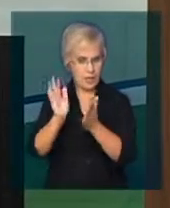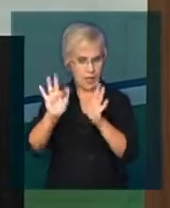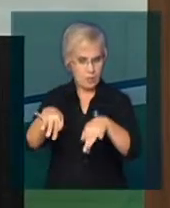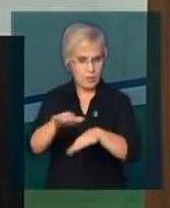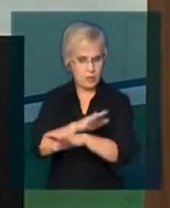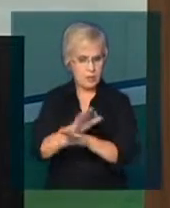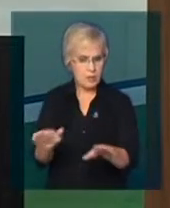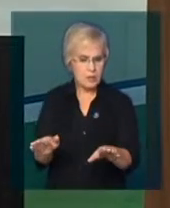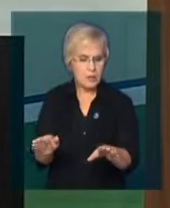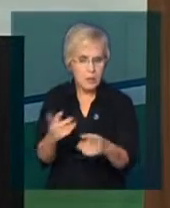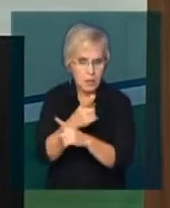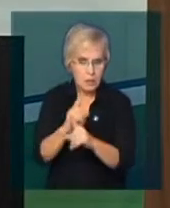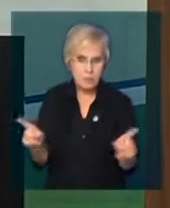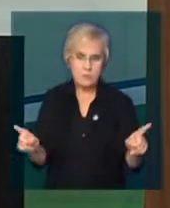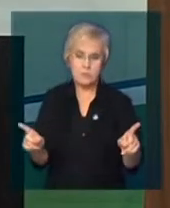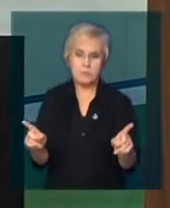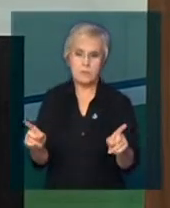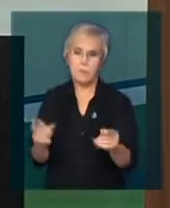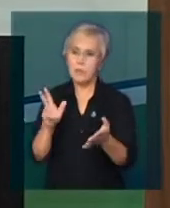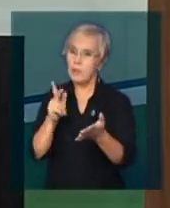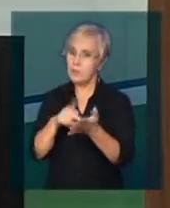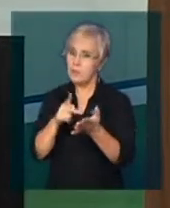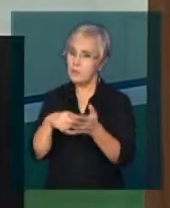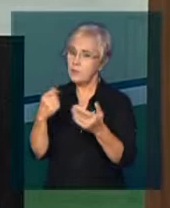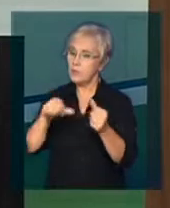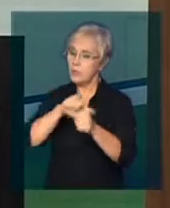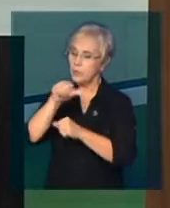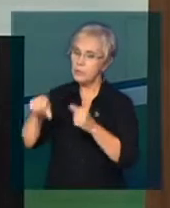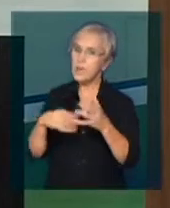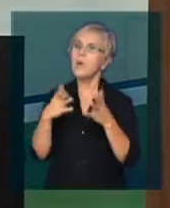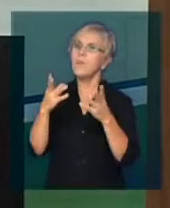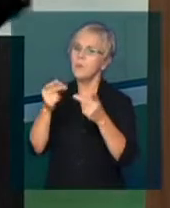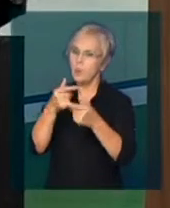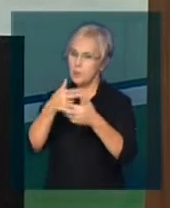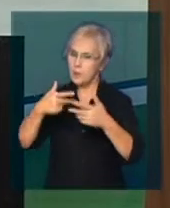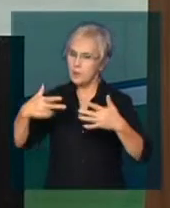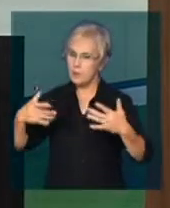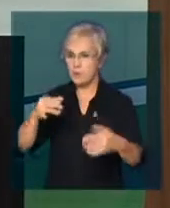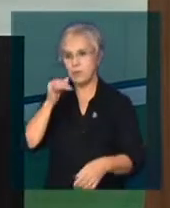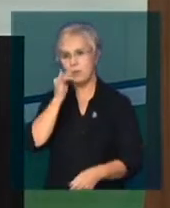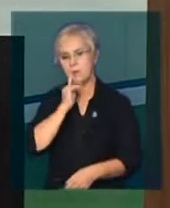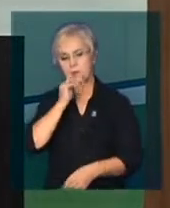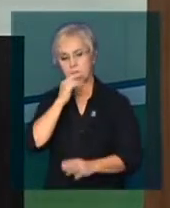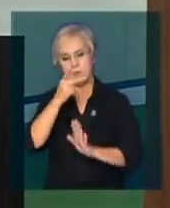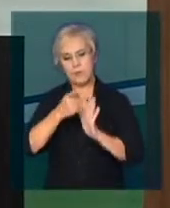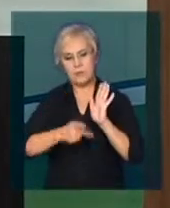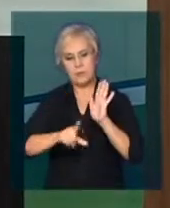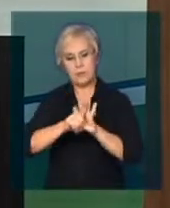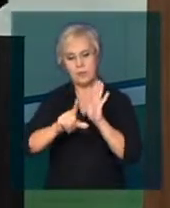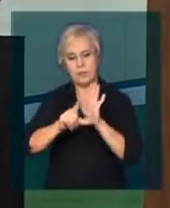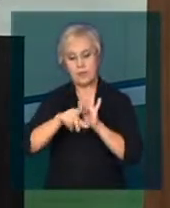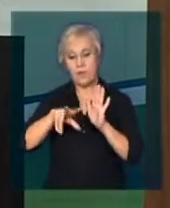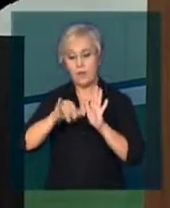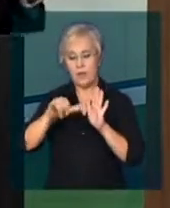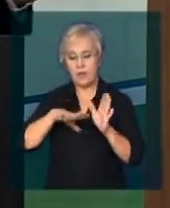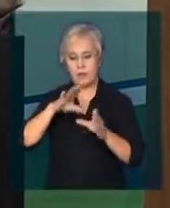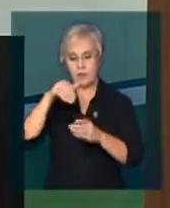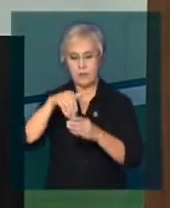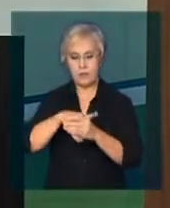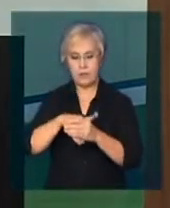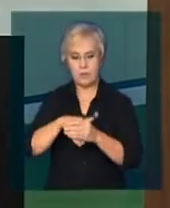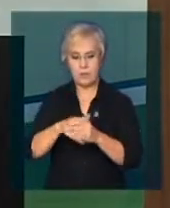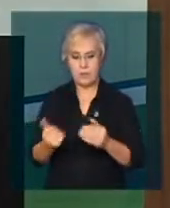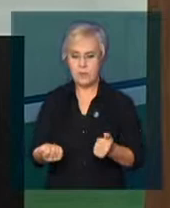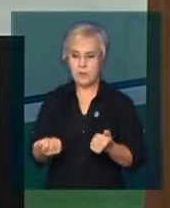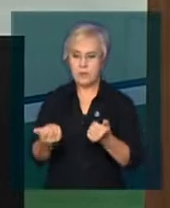tratamento. A verdade é que nós temos que mudar muitas realidades, como, por exemplo, um projeto de lei que nós vamos pôr em votação,